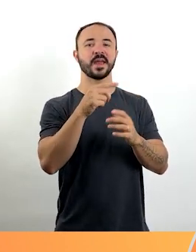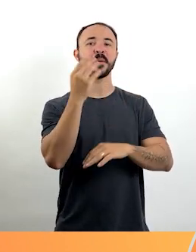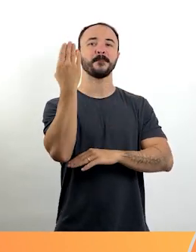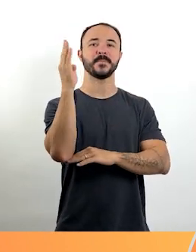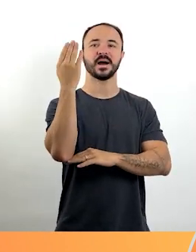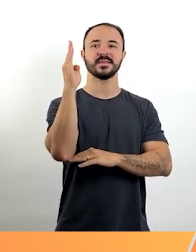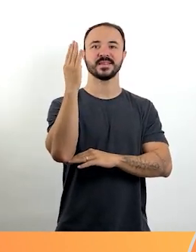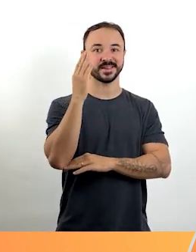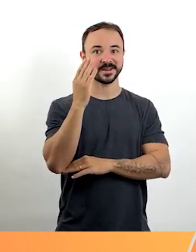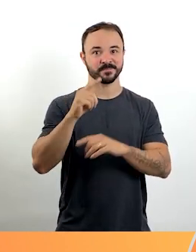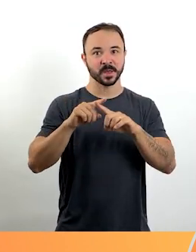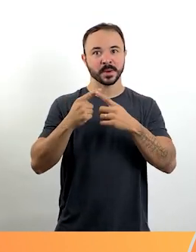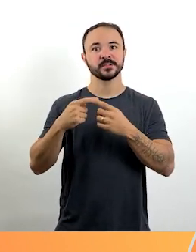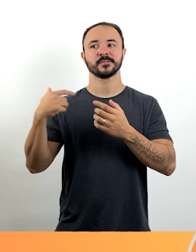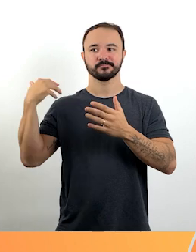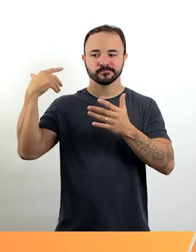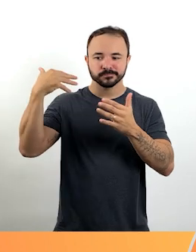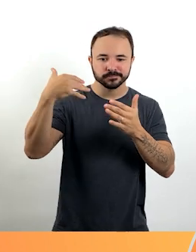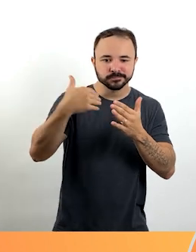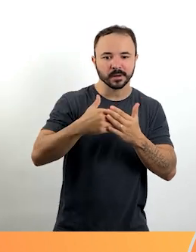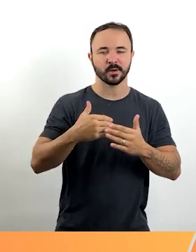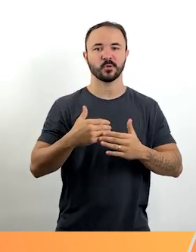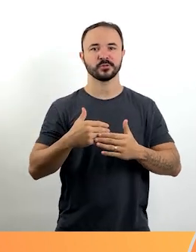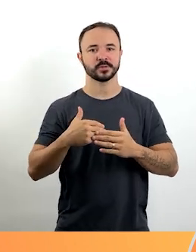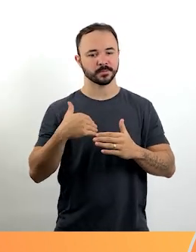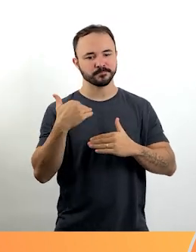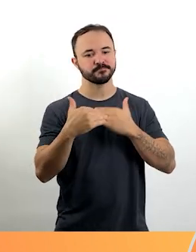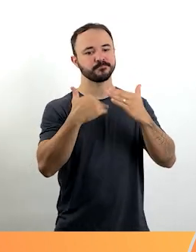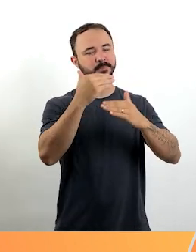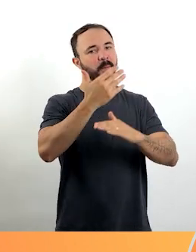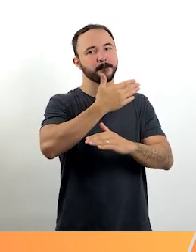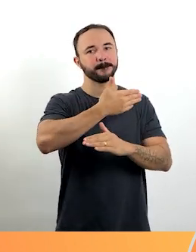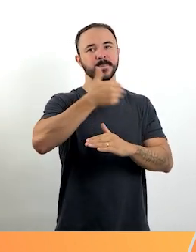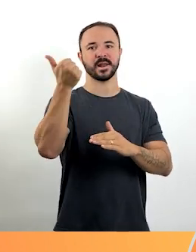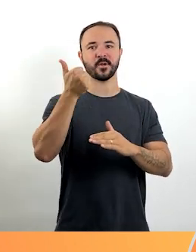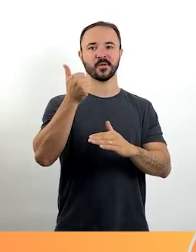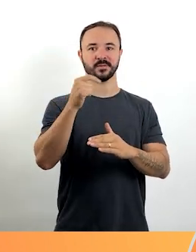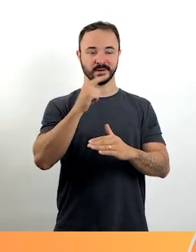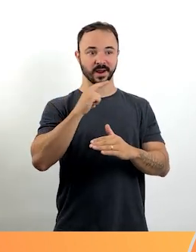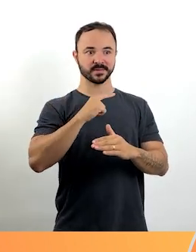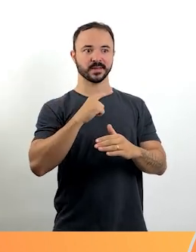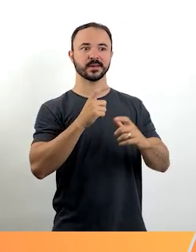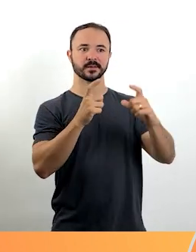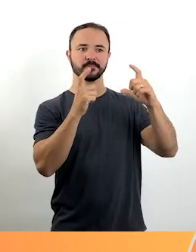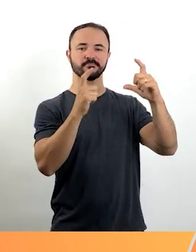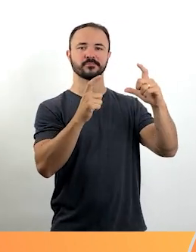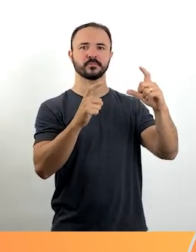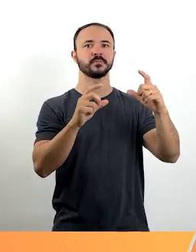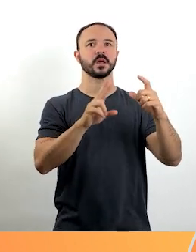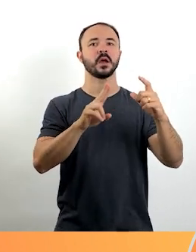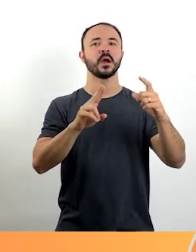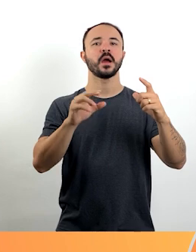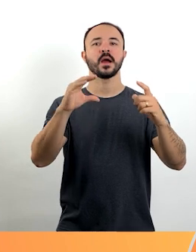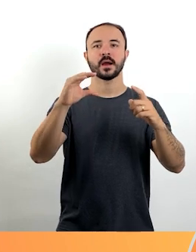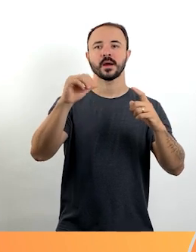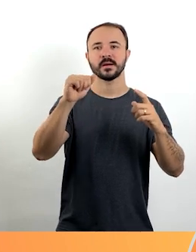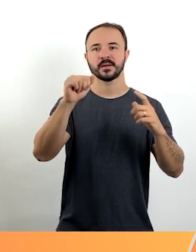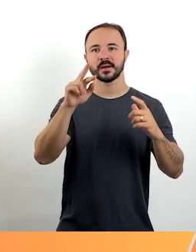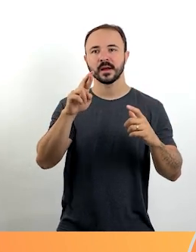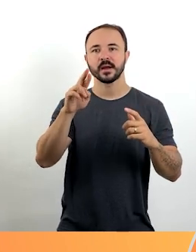para o desenvolvimento da prática do badminton, nós temos raquetes inclusive hoje de fibra de carbono,